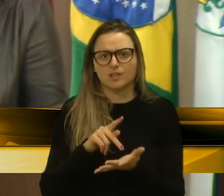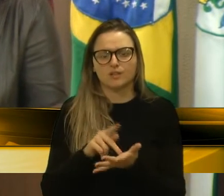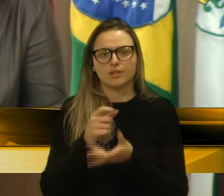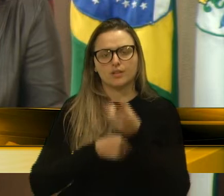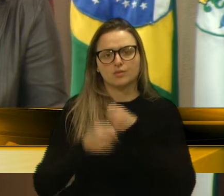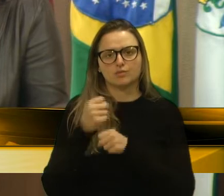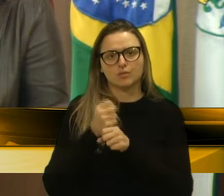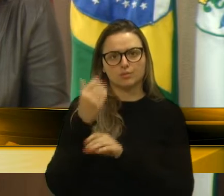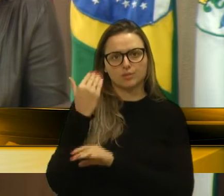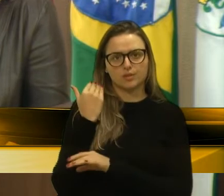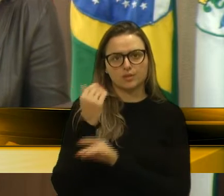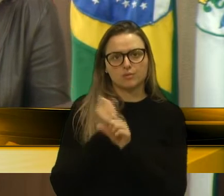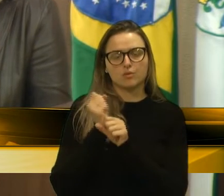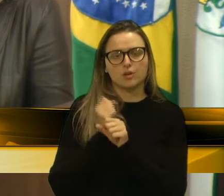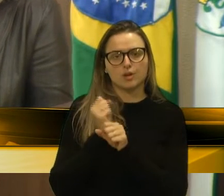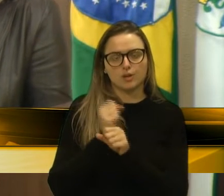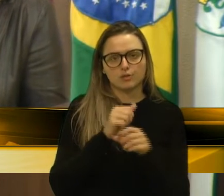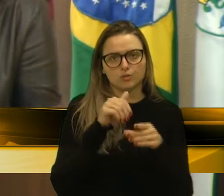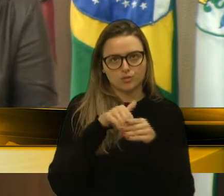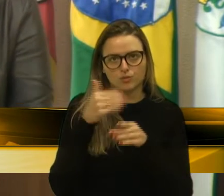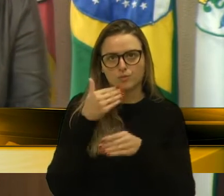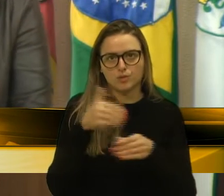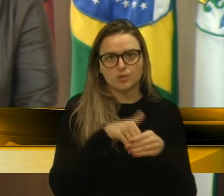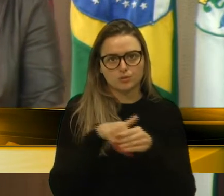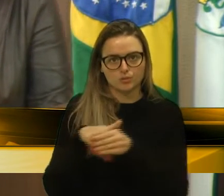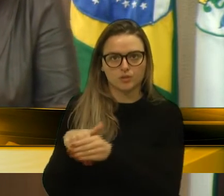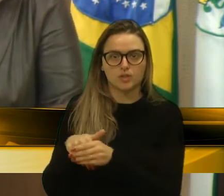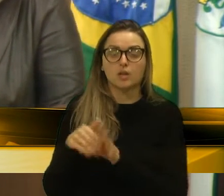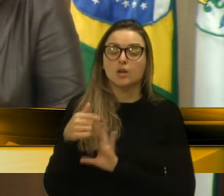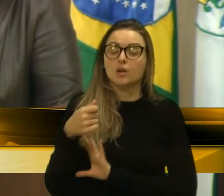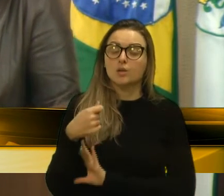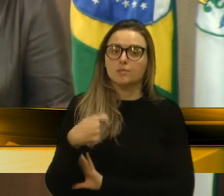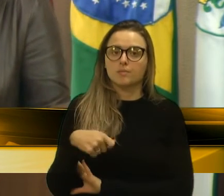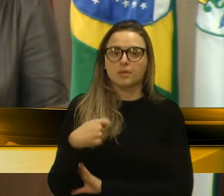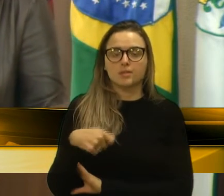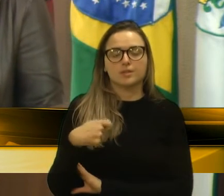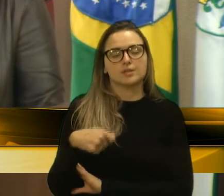passado, já em ano de eleição, ele já teve que